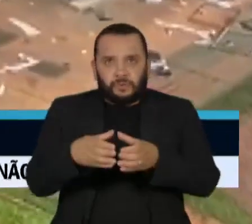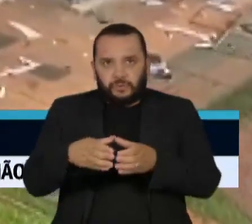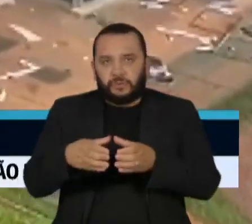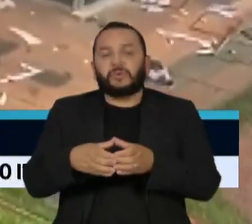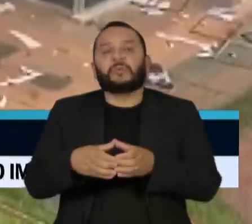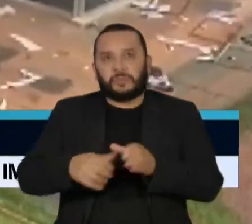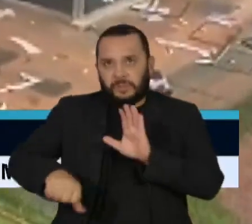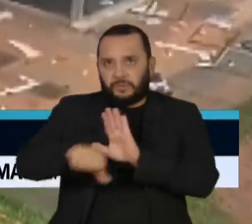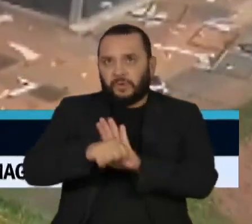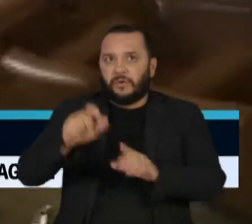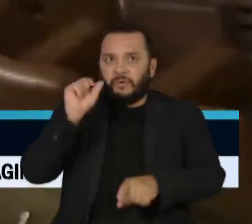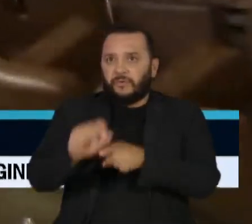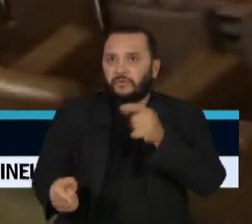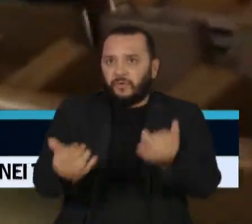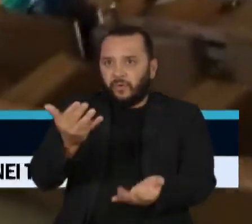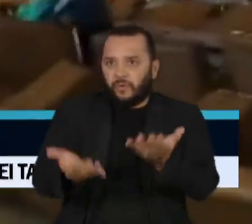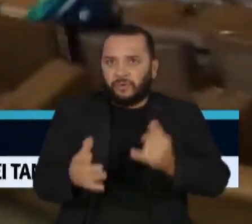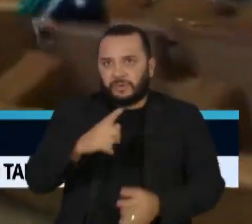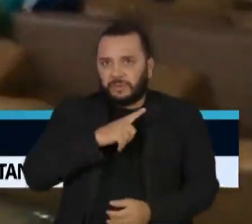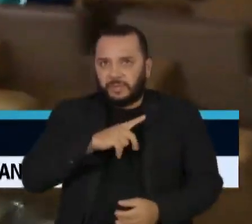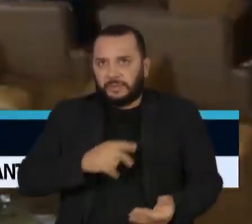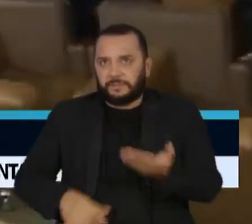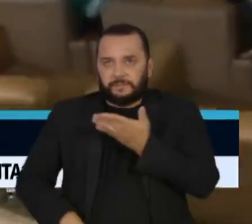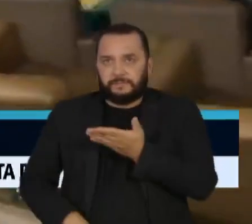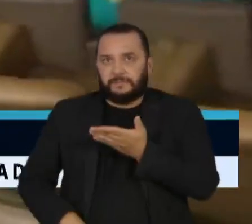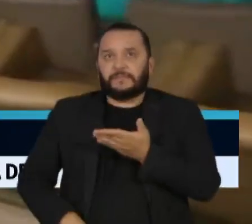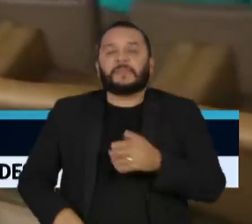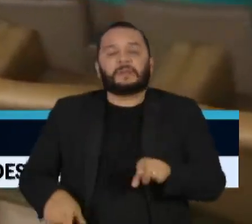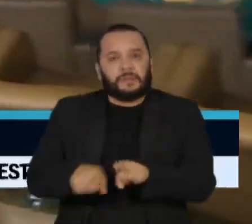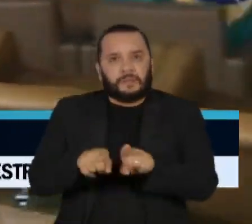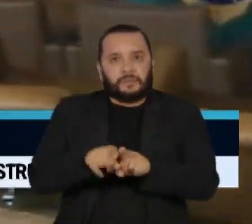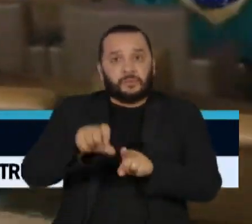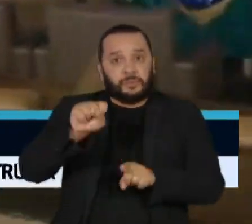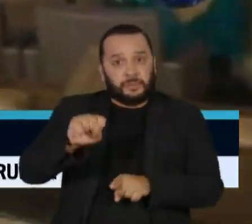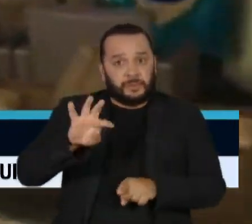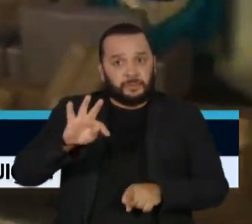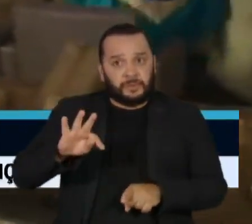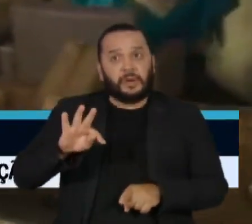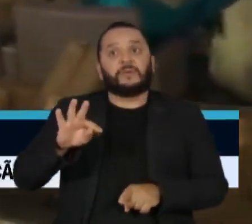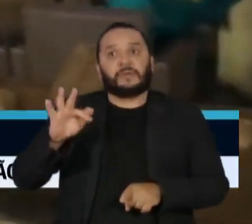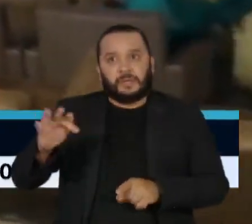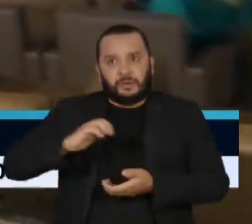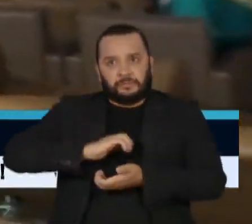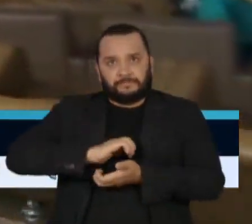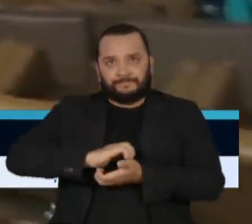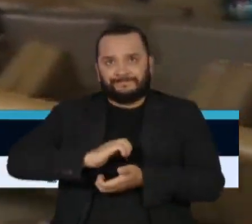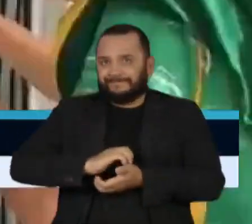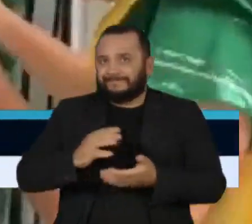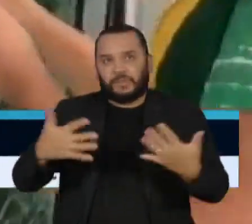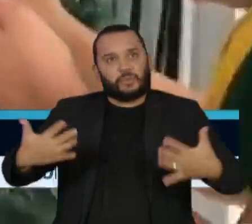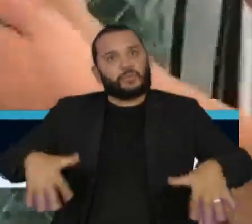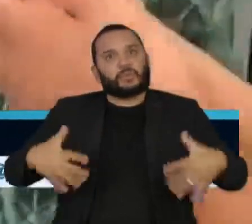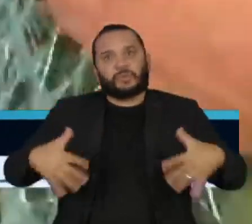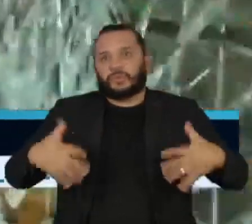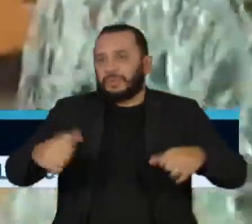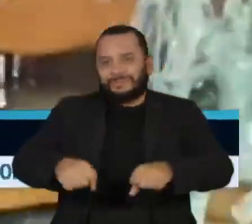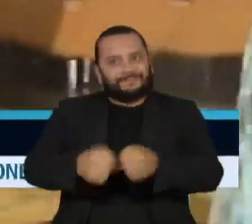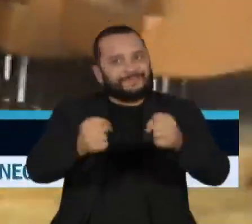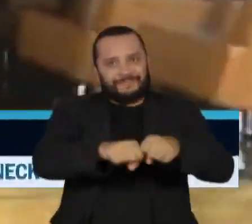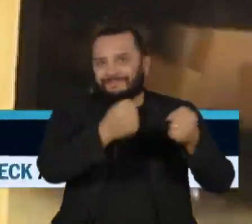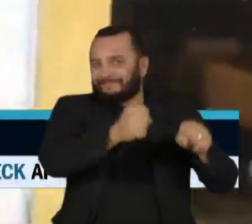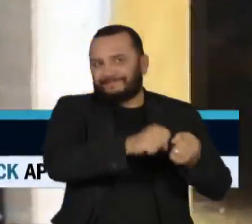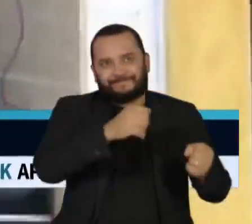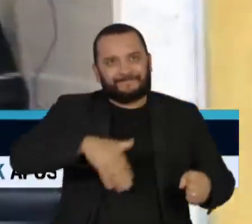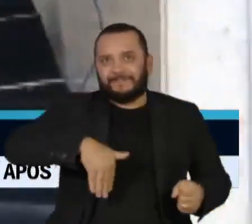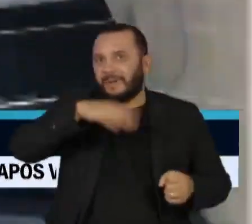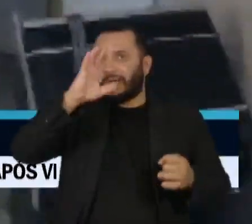atear fogo no prédio. Na sede do Supremo Tribunal Federal, o cenário era ainda mais desolador. Os criminosos